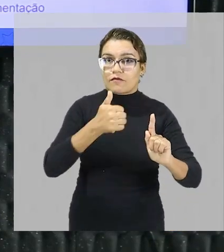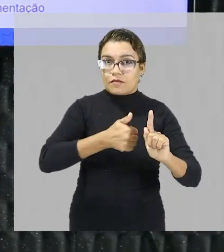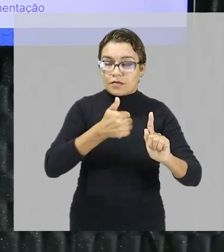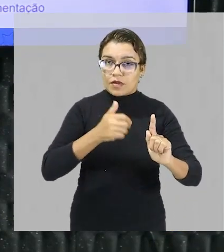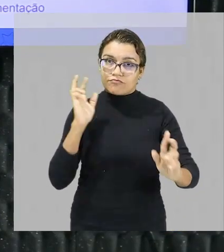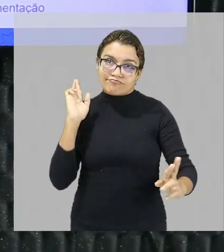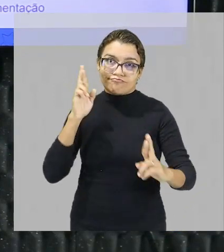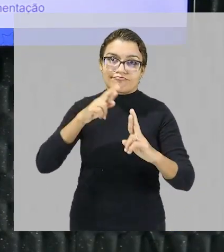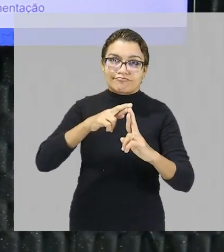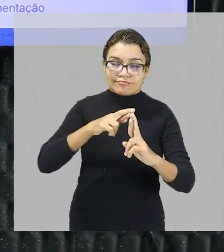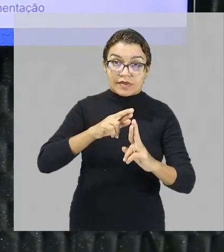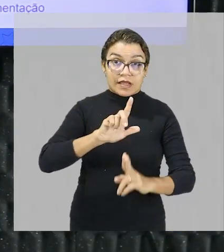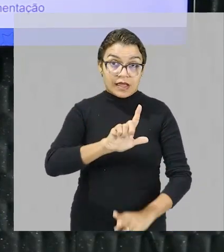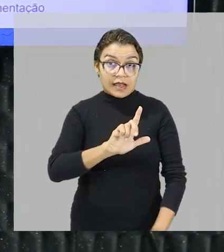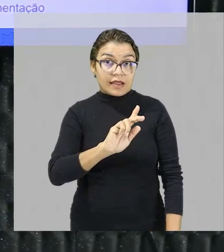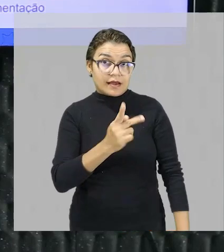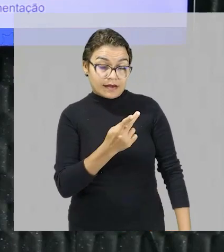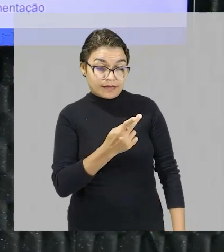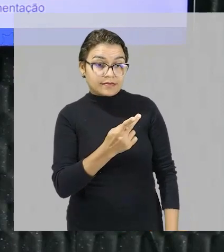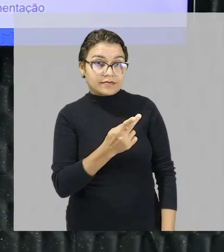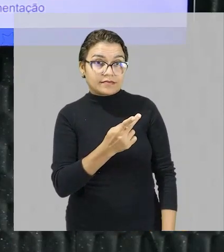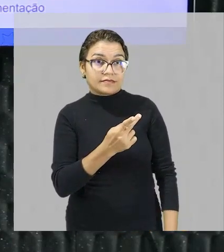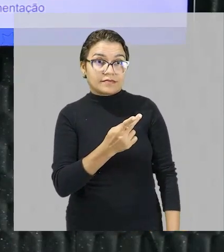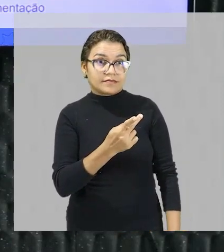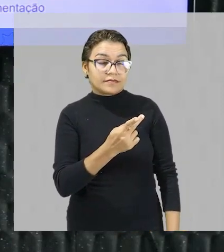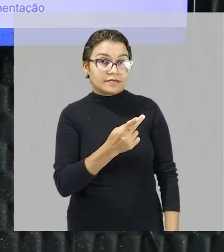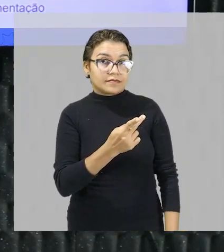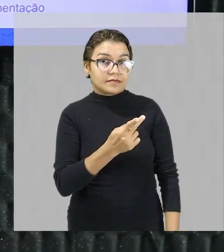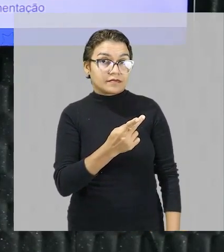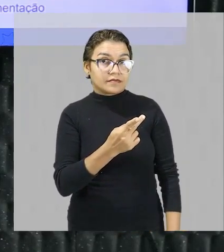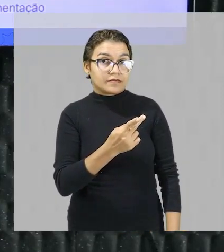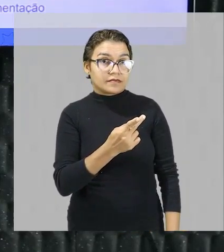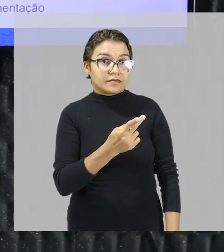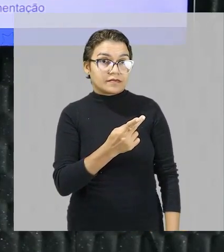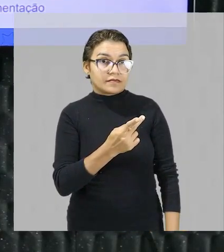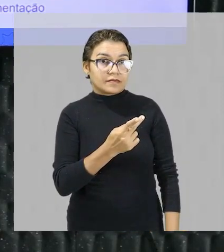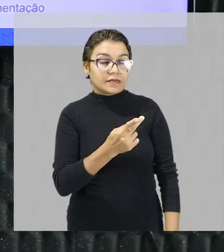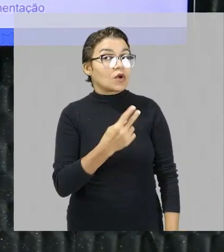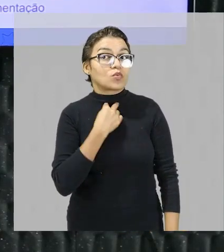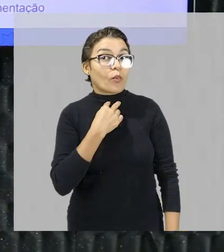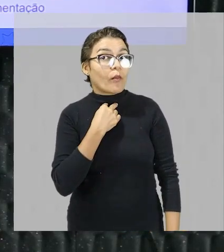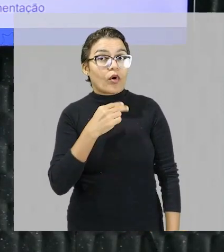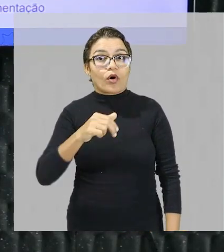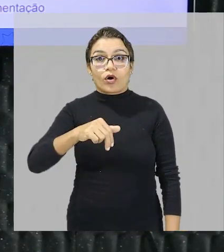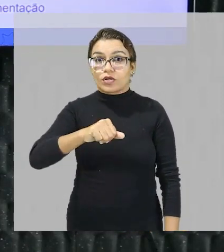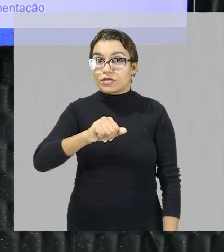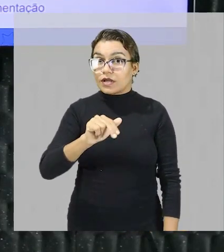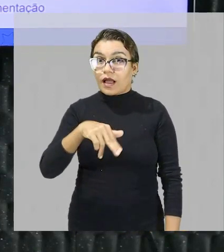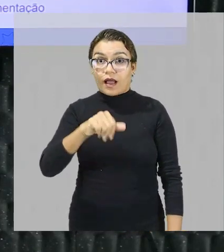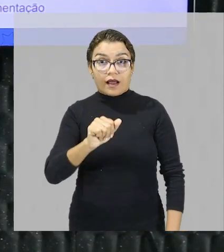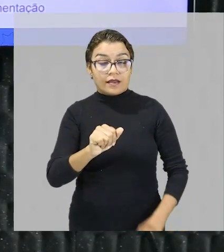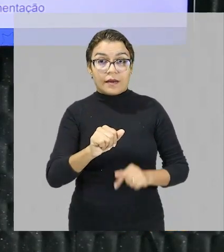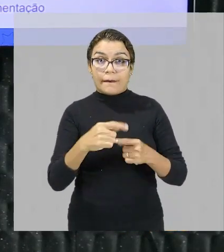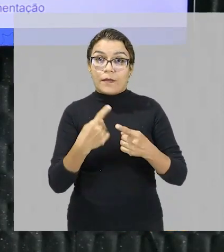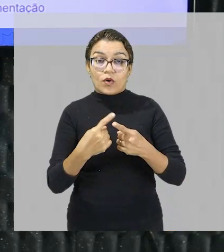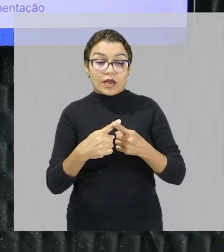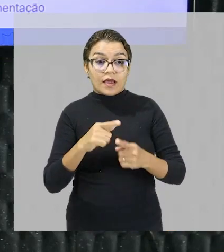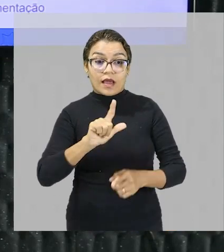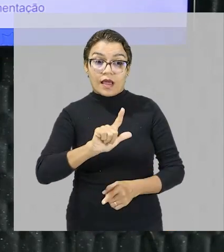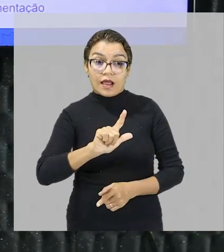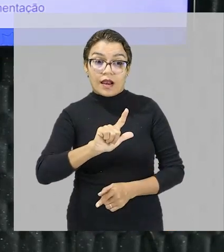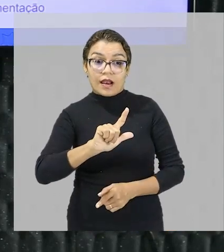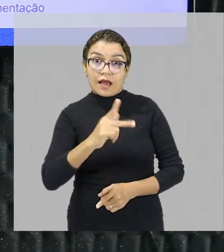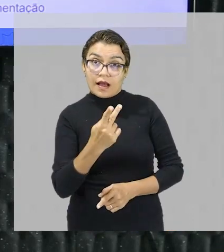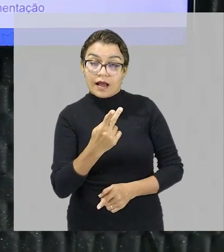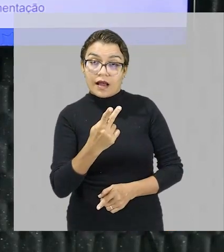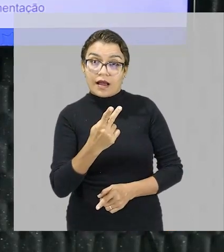se referindo ao LH, não deveria ser Ana Cristina, porque olha aqui, os níveis de LH em Ana Cristina